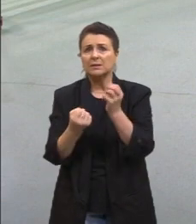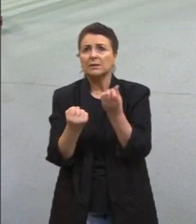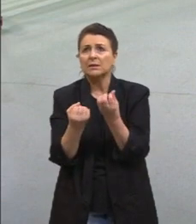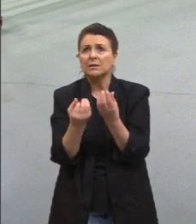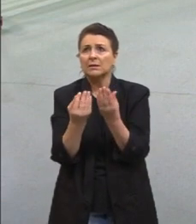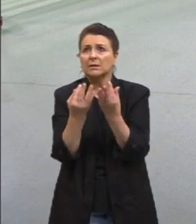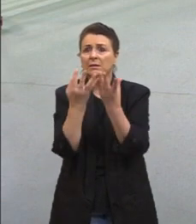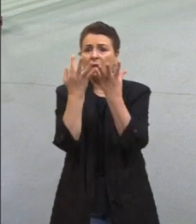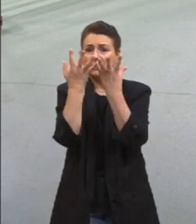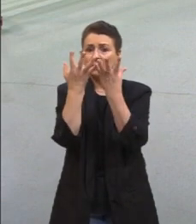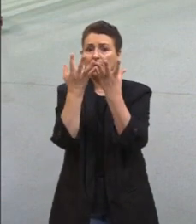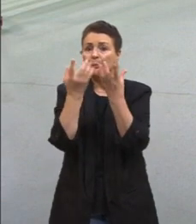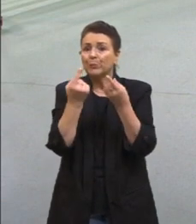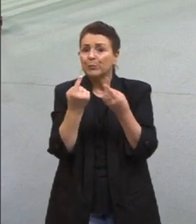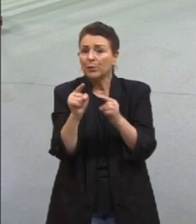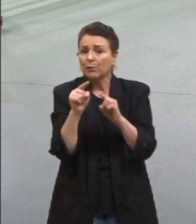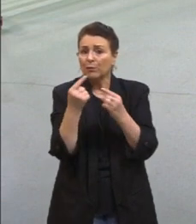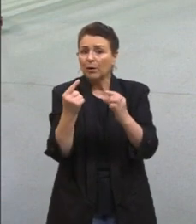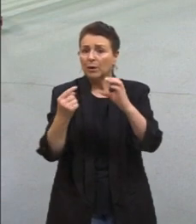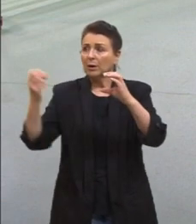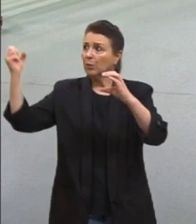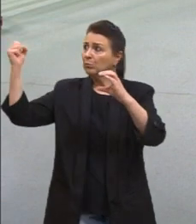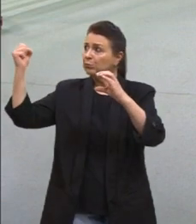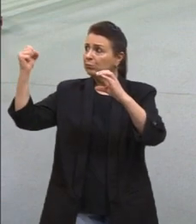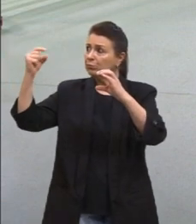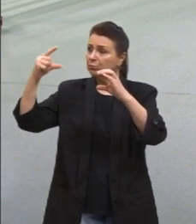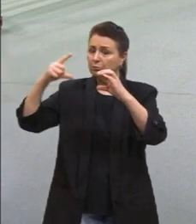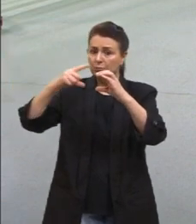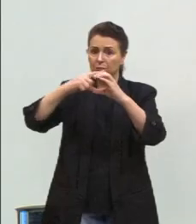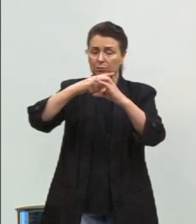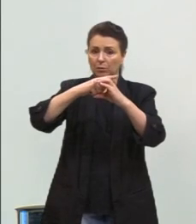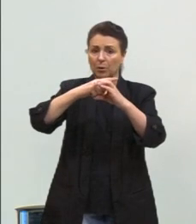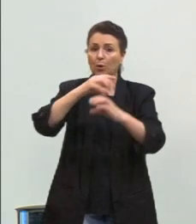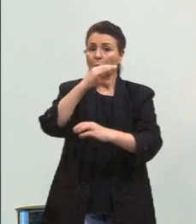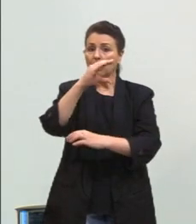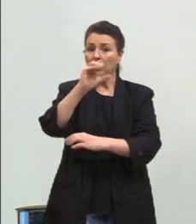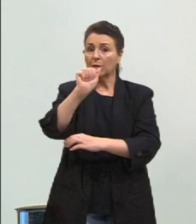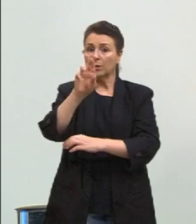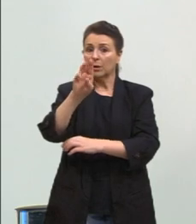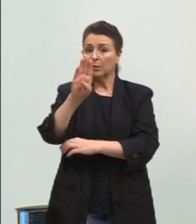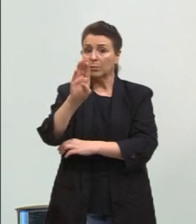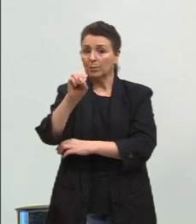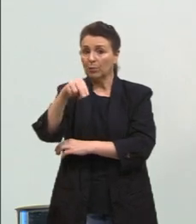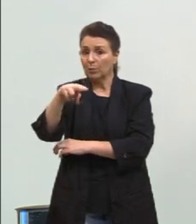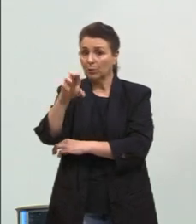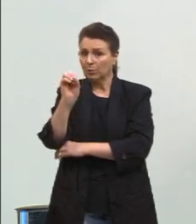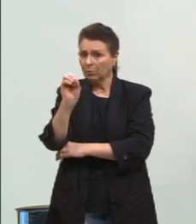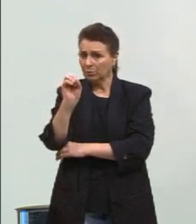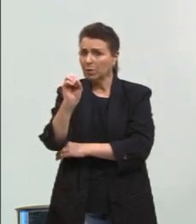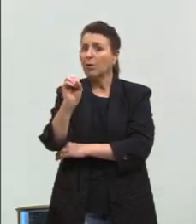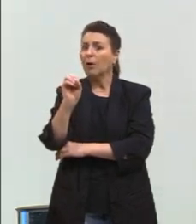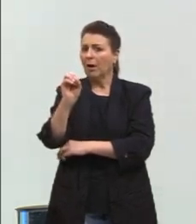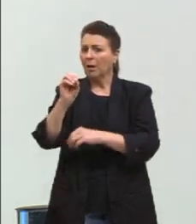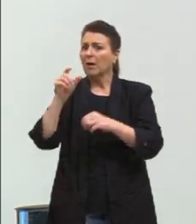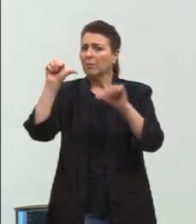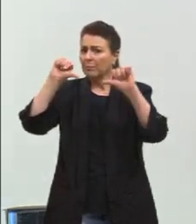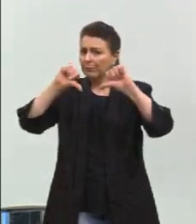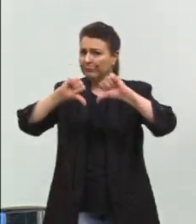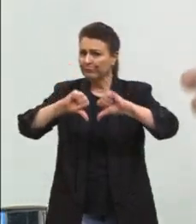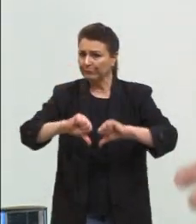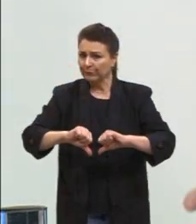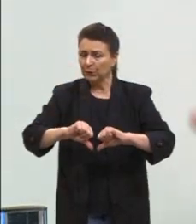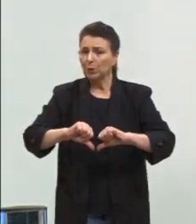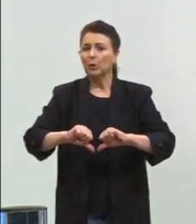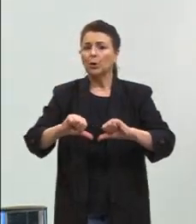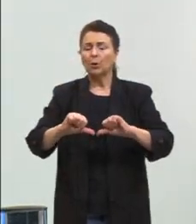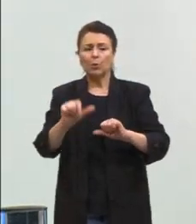efeito estufa a natureza Já capturou aquele carbono já deixou colocado num local e quando o ser humano